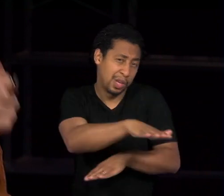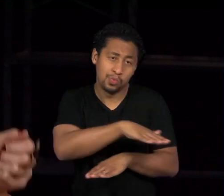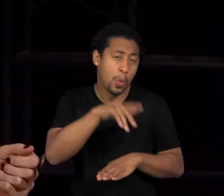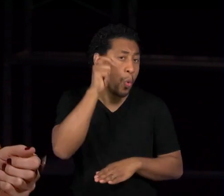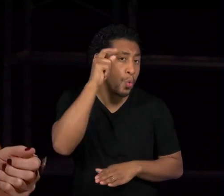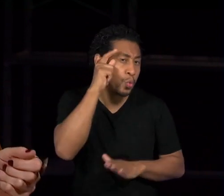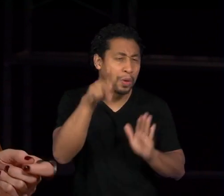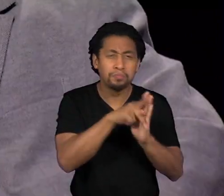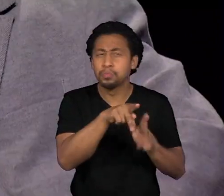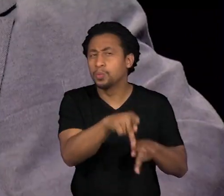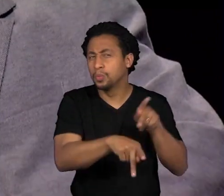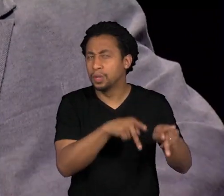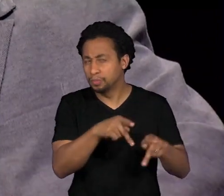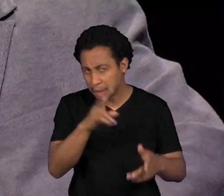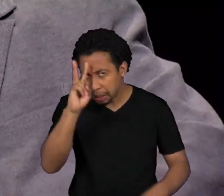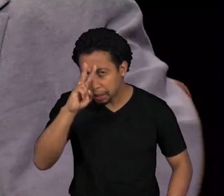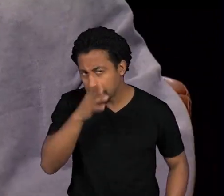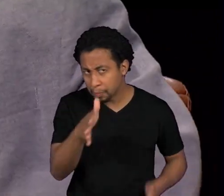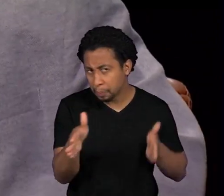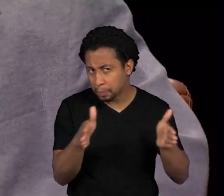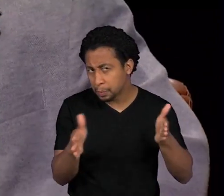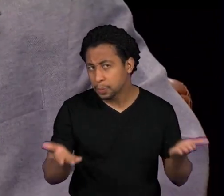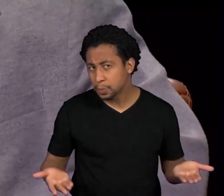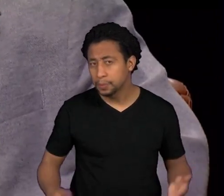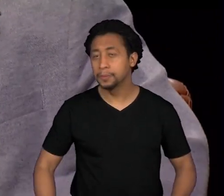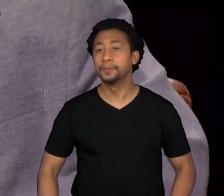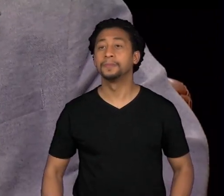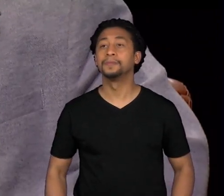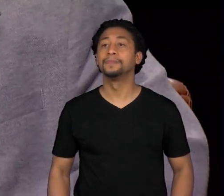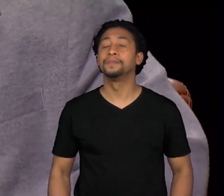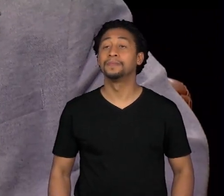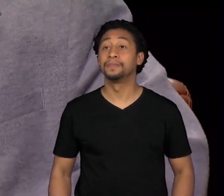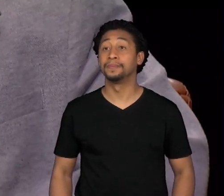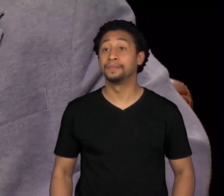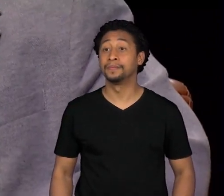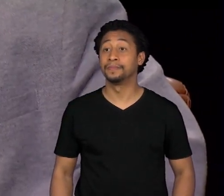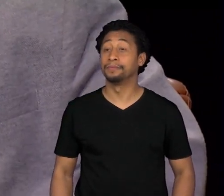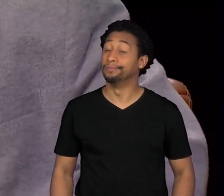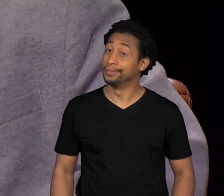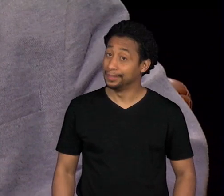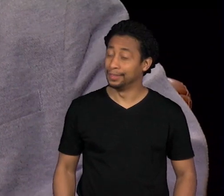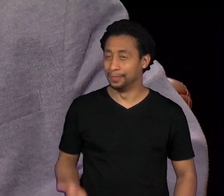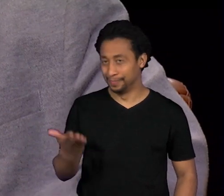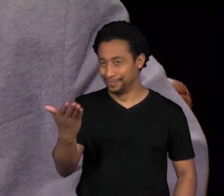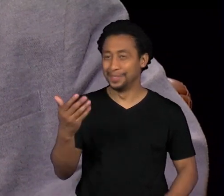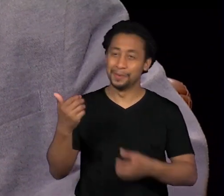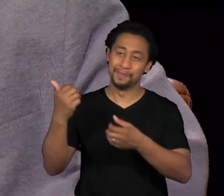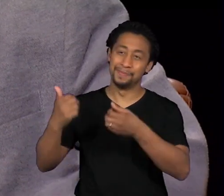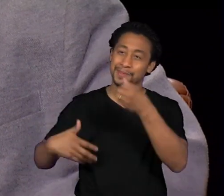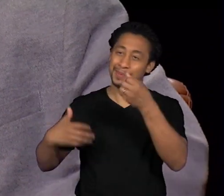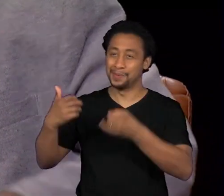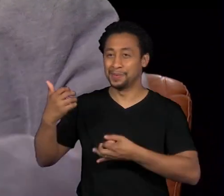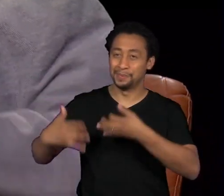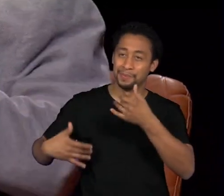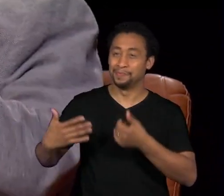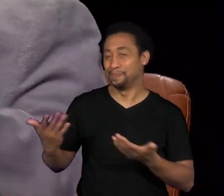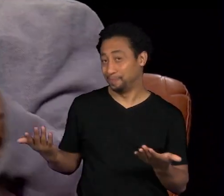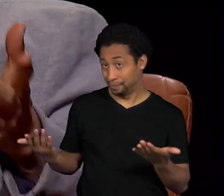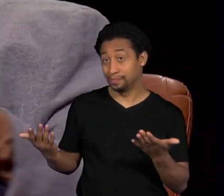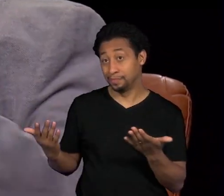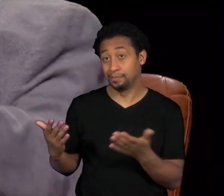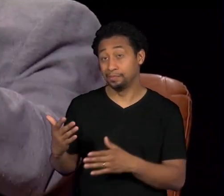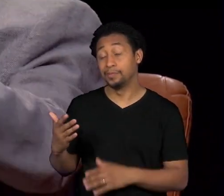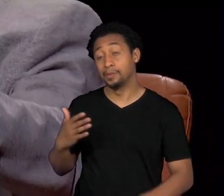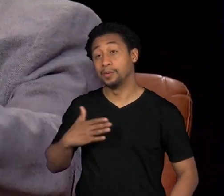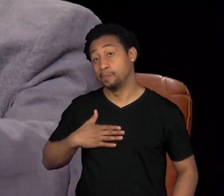tempo é o o como você falou não é eu sou um filho de